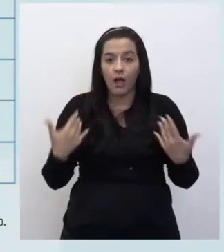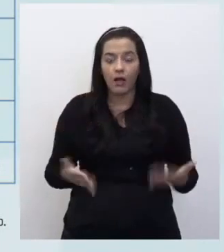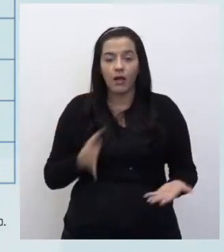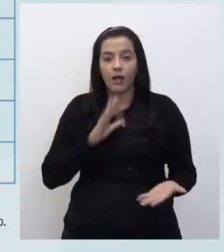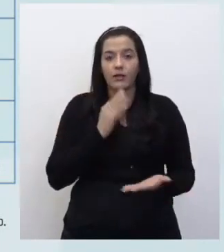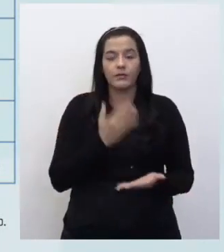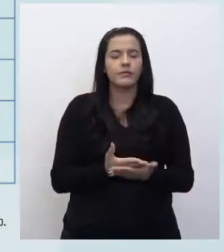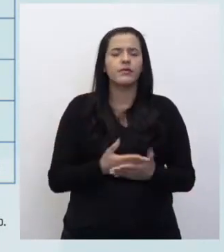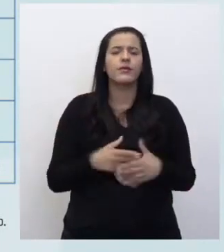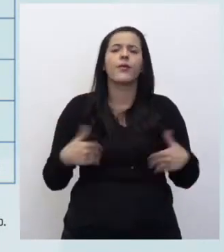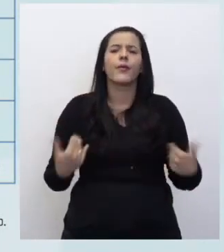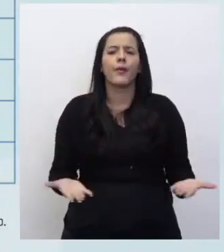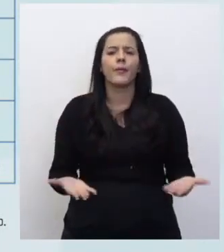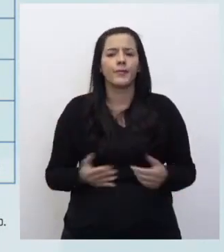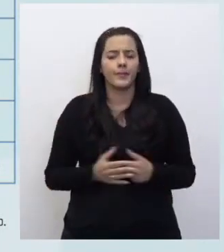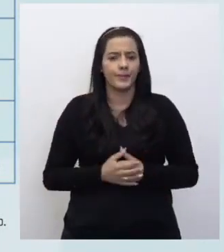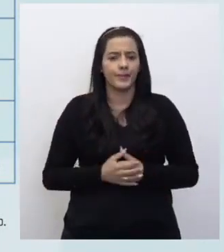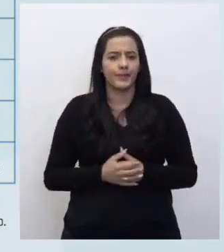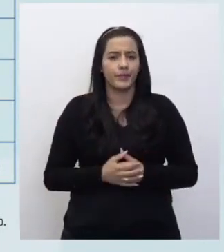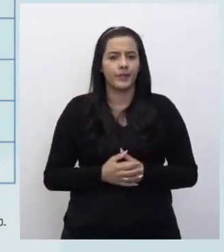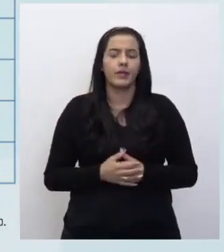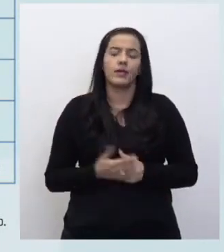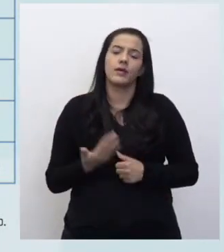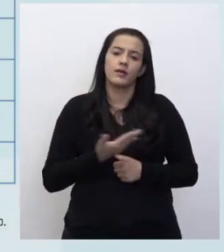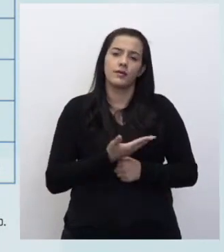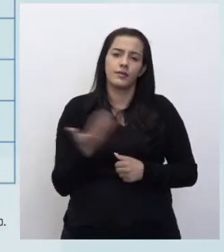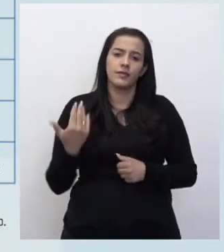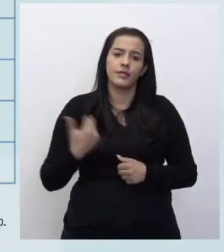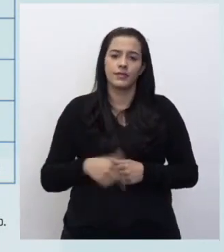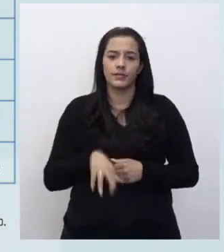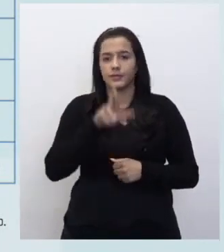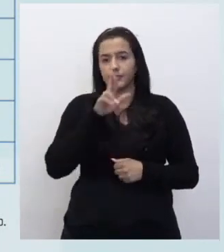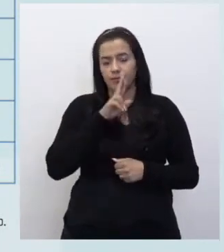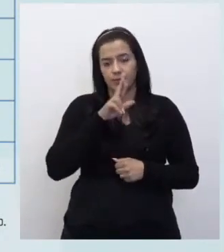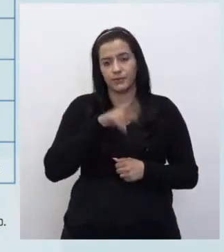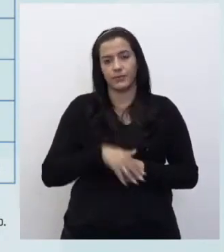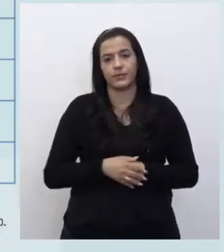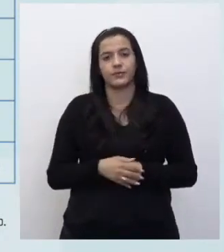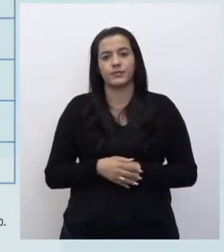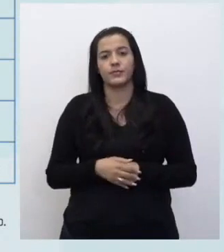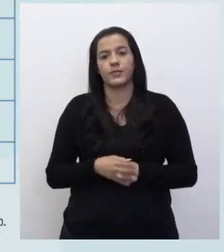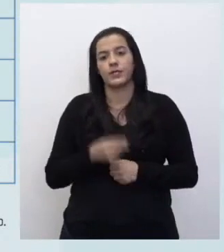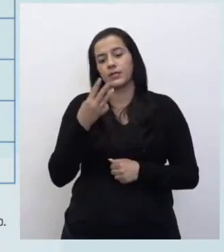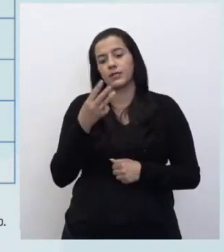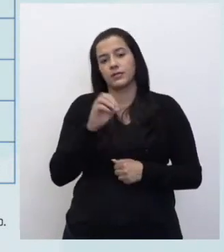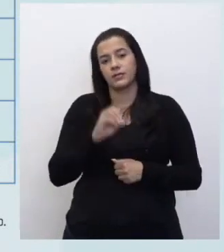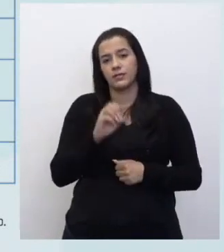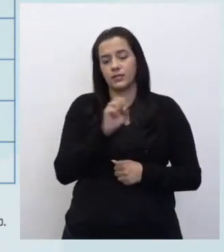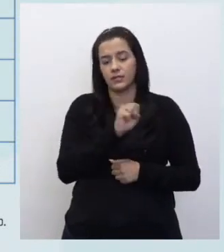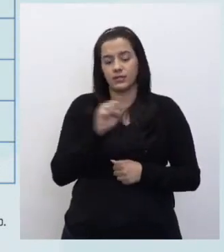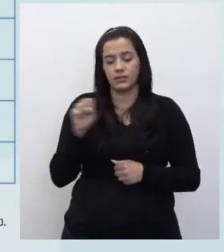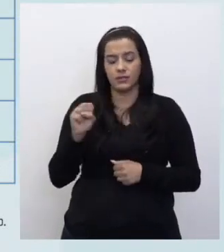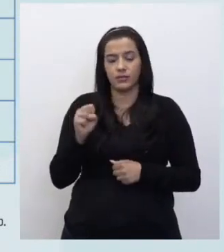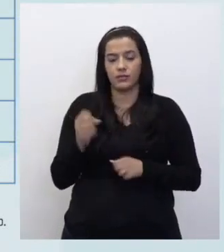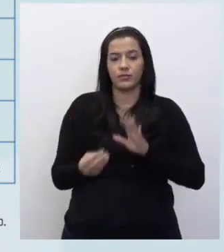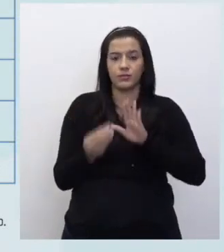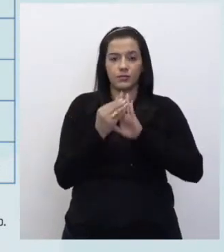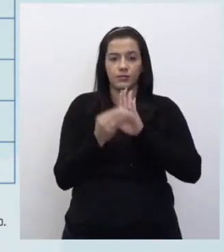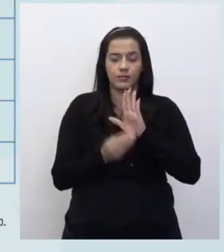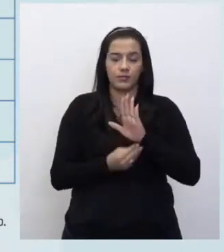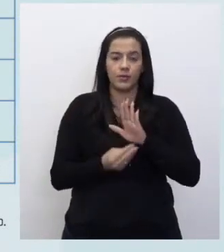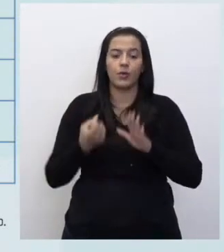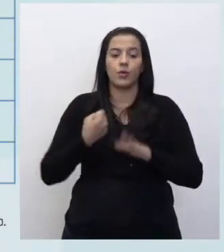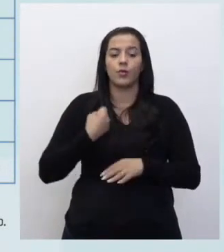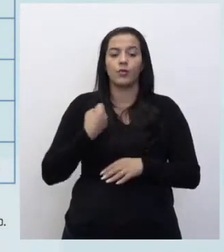mais impressiona vocês com relação a essa social media addiction, ok? Então, só falem para mim, escrevam lá no chat o